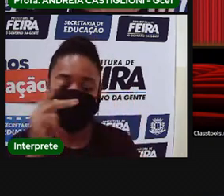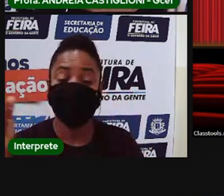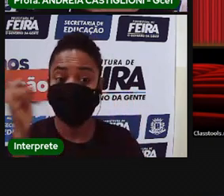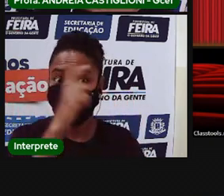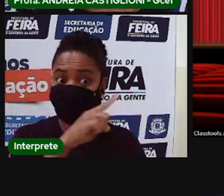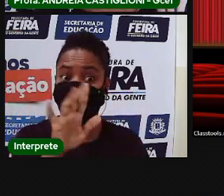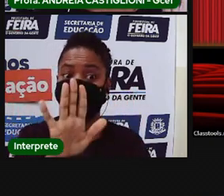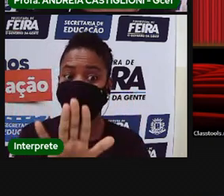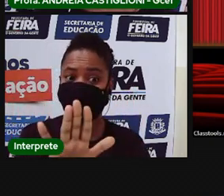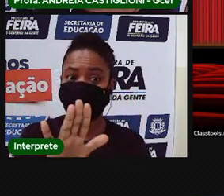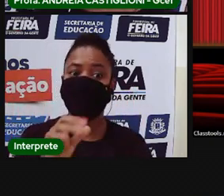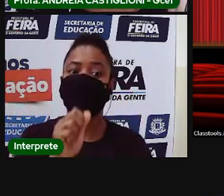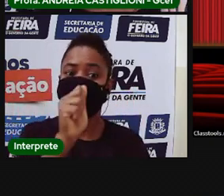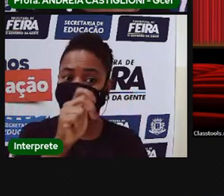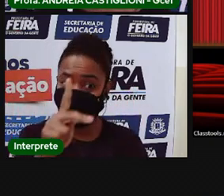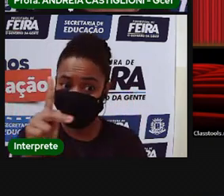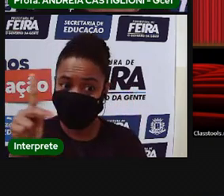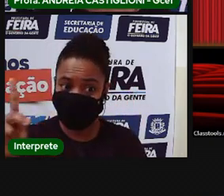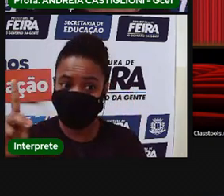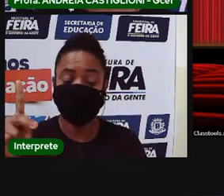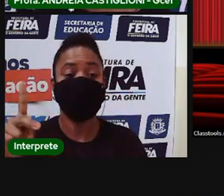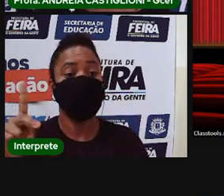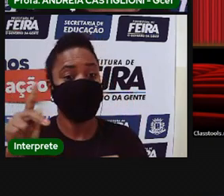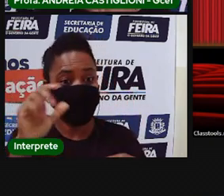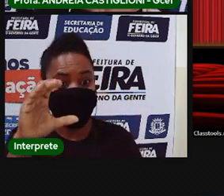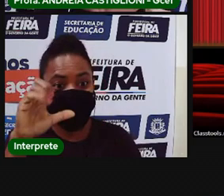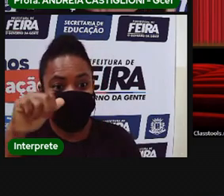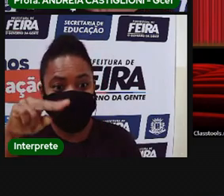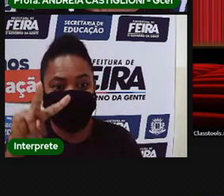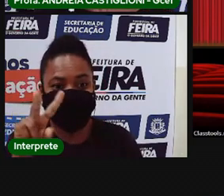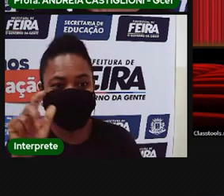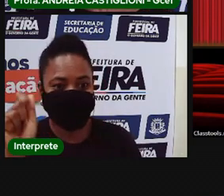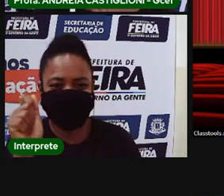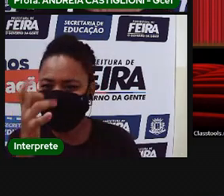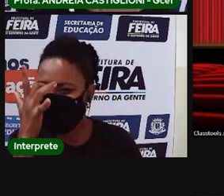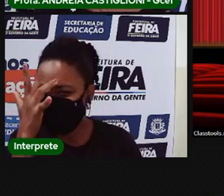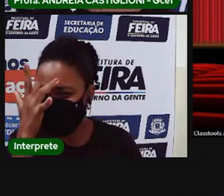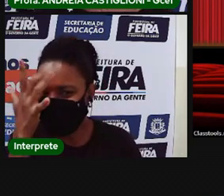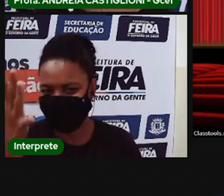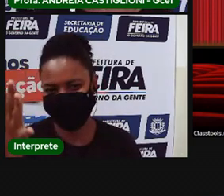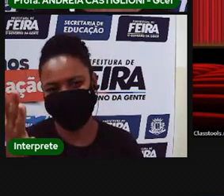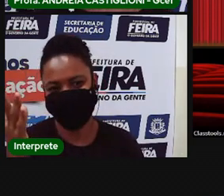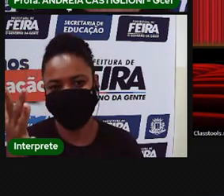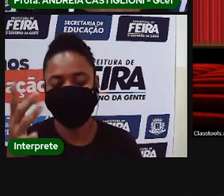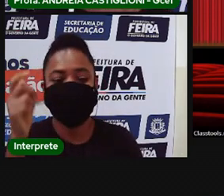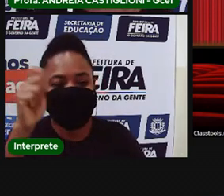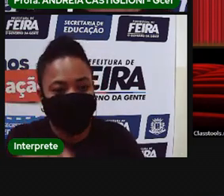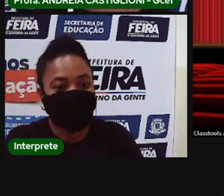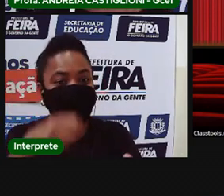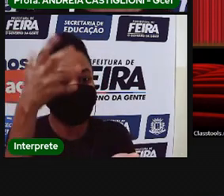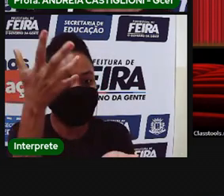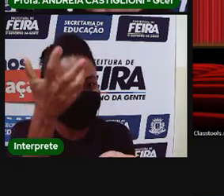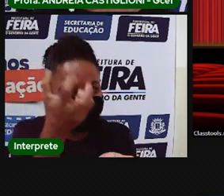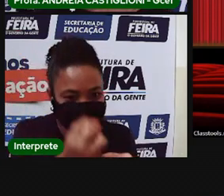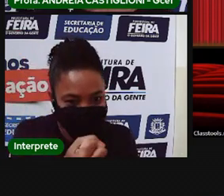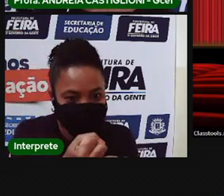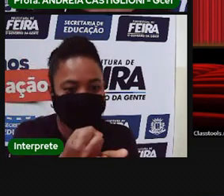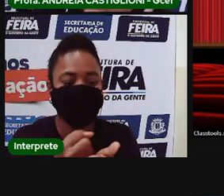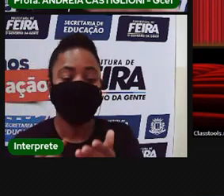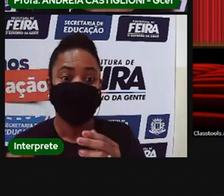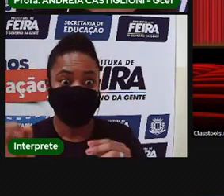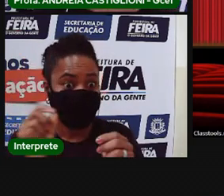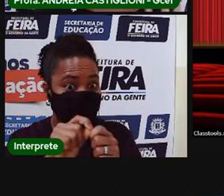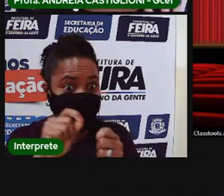também, então não saiam, fiquem aí que tem muita coisa ainda pela frente. Com Canva, por exemplo, vocês conseguem fazer uma arte que fica